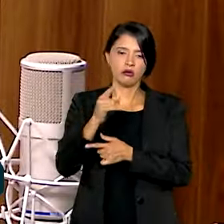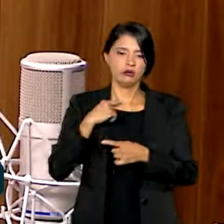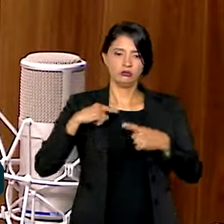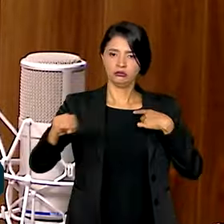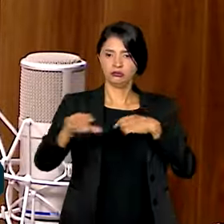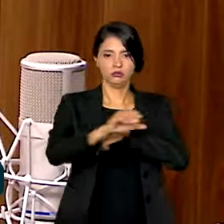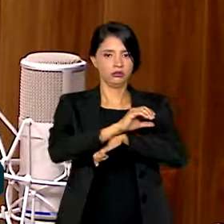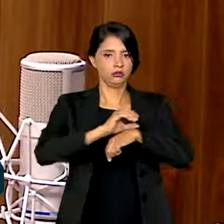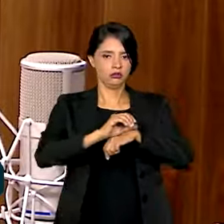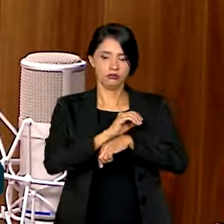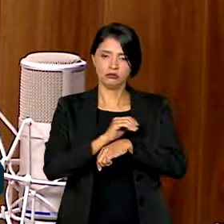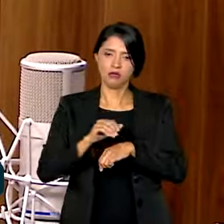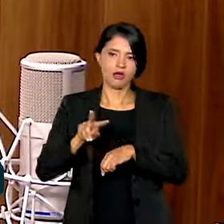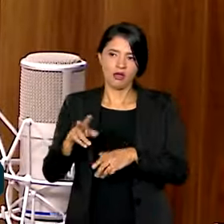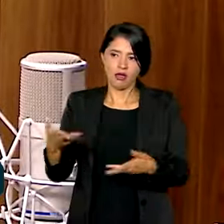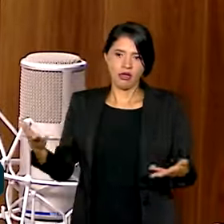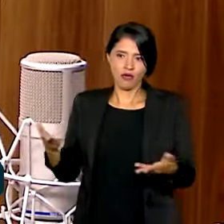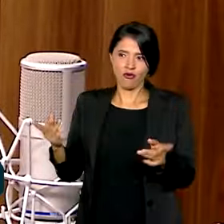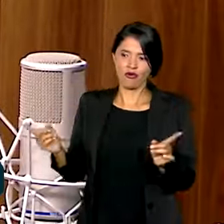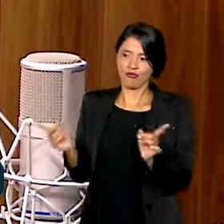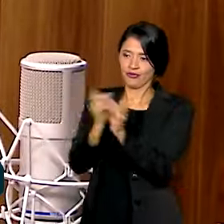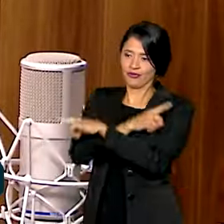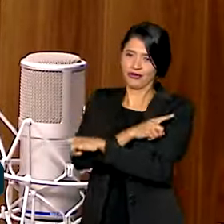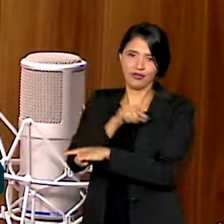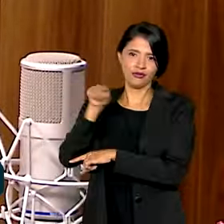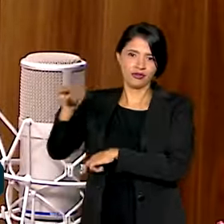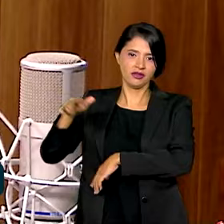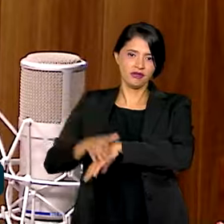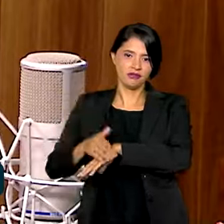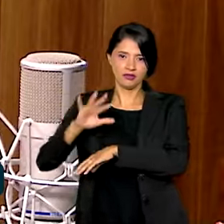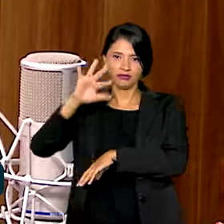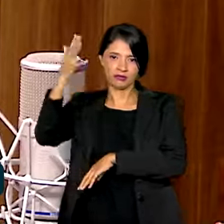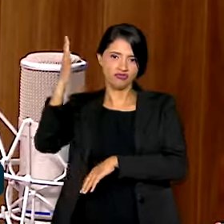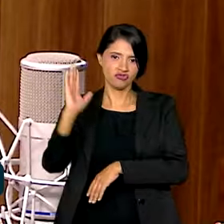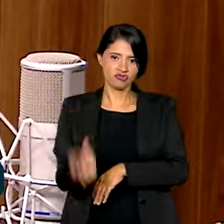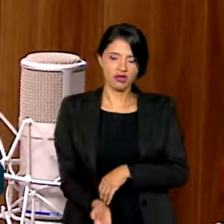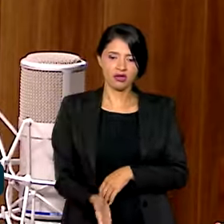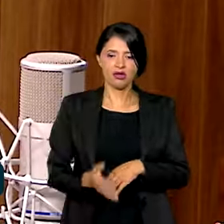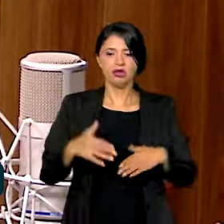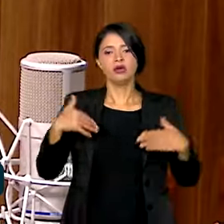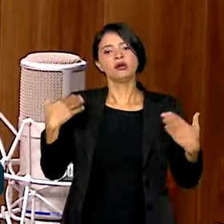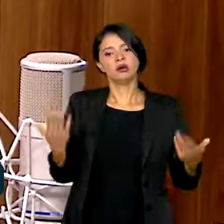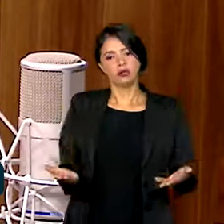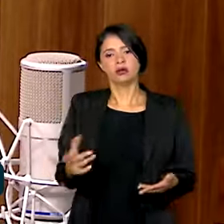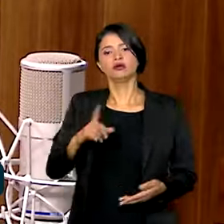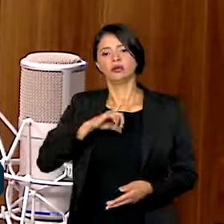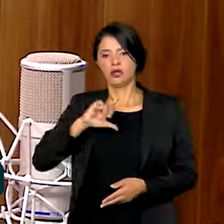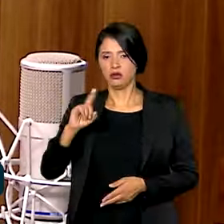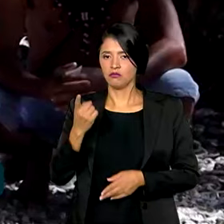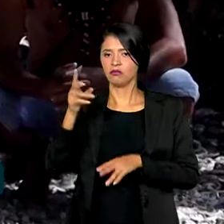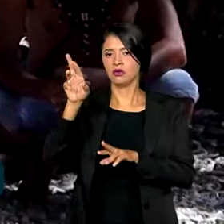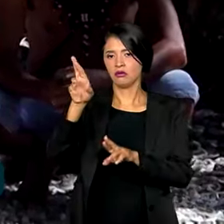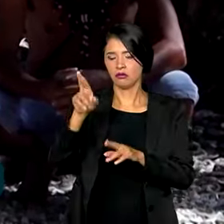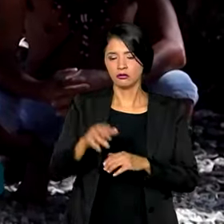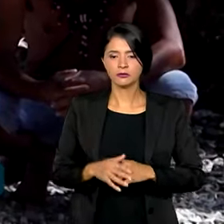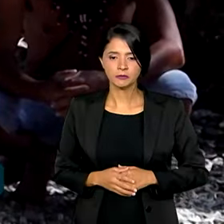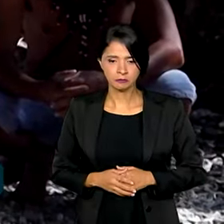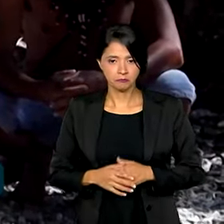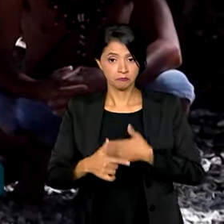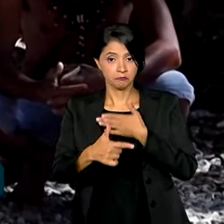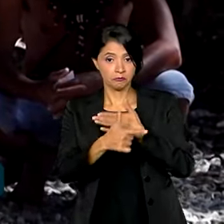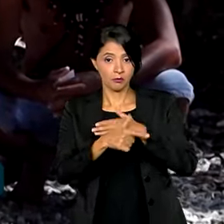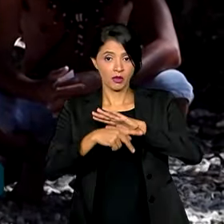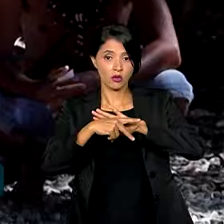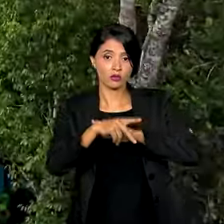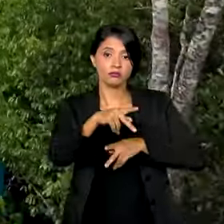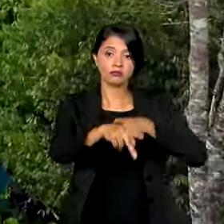inconstitucional, não vai agora fazer contrário ao que ele mesmo já decidiu, né? Então, ainda há uma esperança. O papel dos